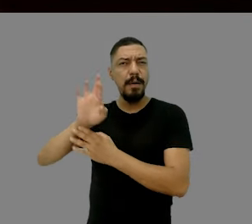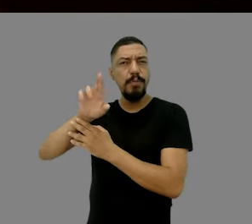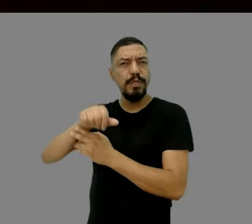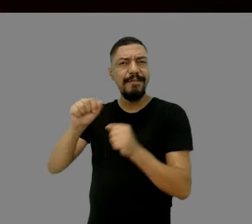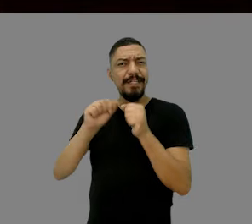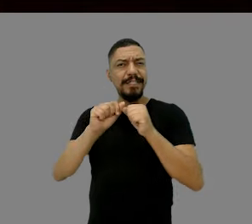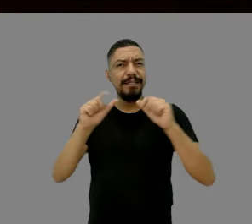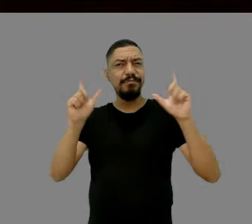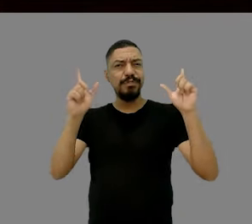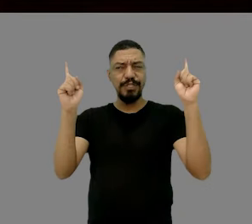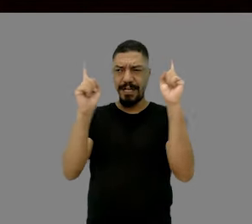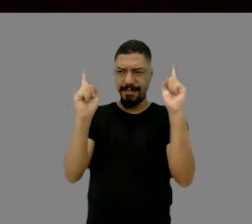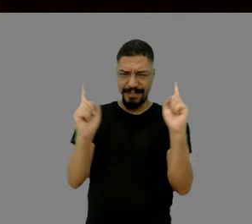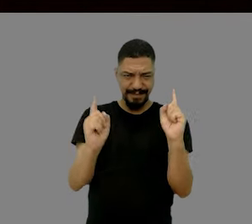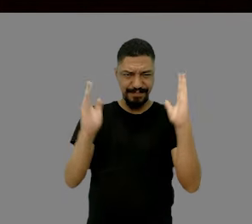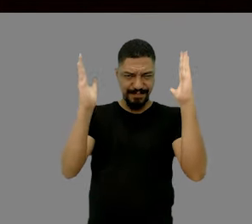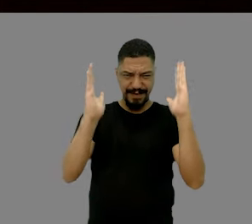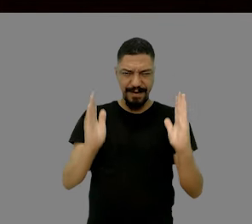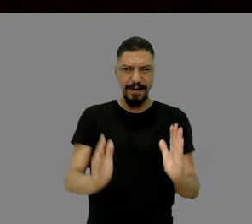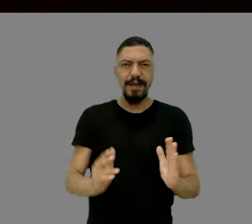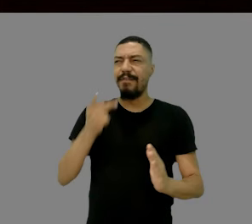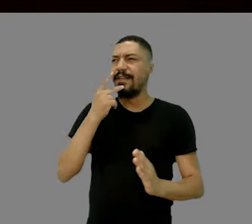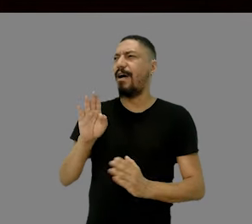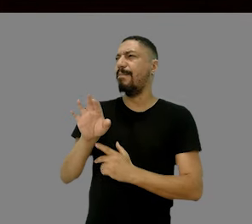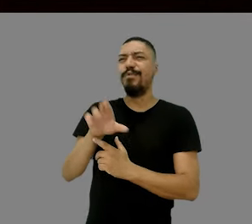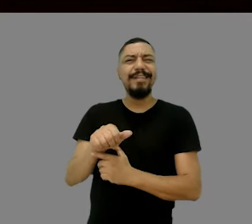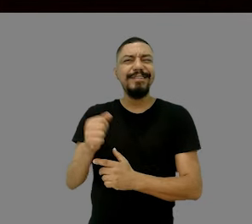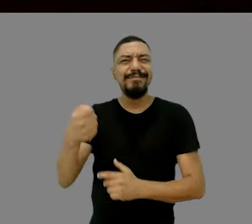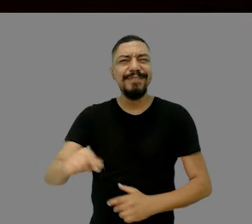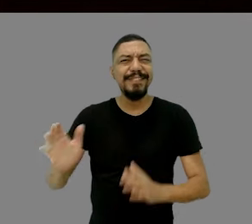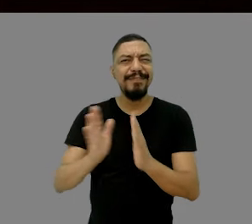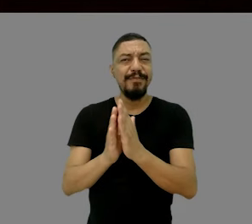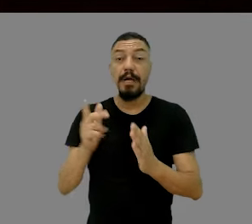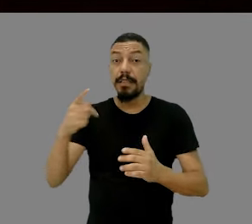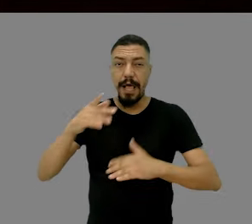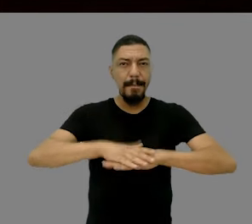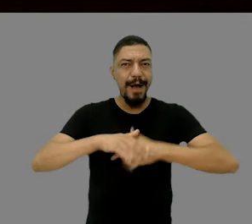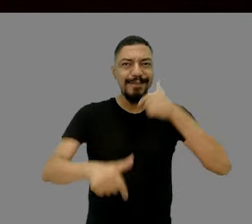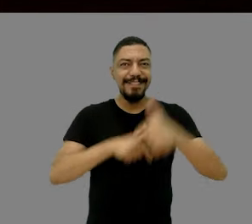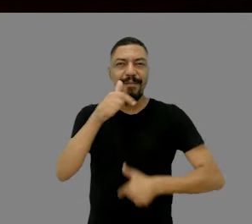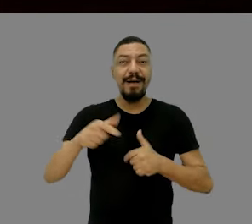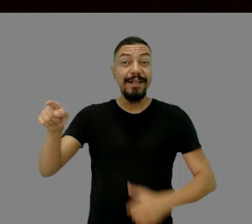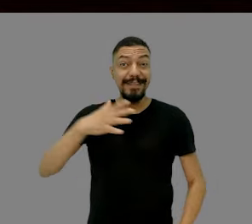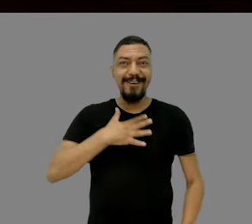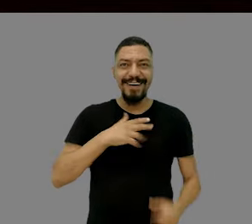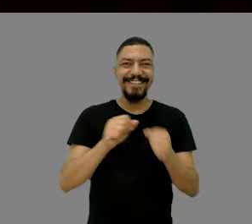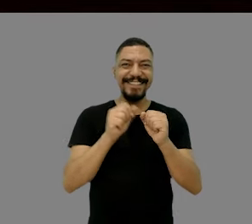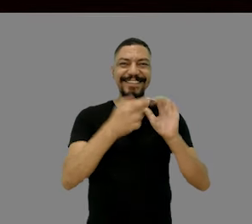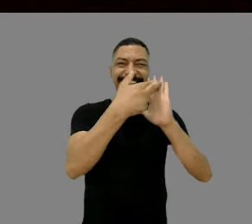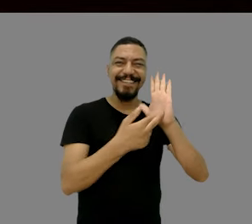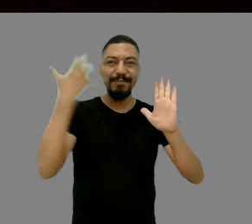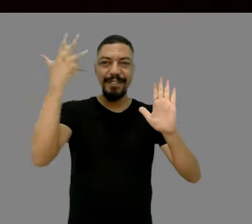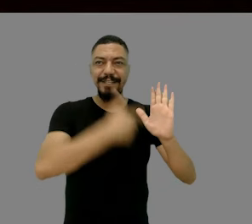trabalho dela, ela faz isso muito bem. Ela tem muito prazer em fazer um relatório bonito. Né? E, de fato, esses relatórios que ela faz, a gente também